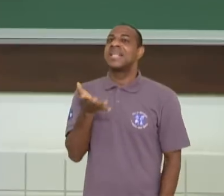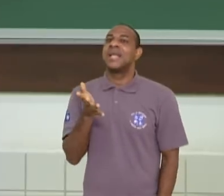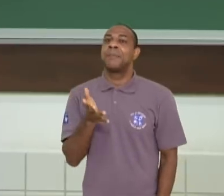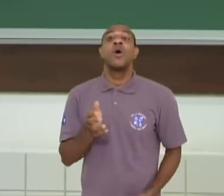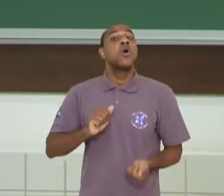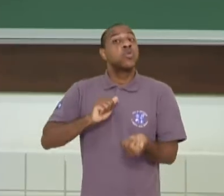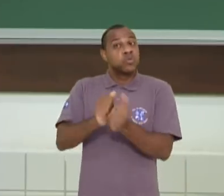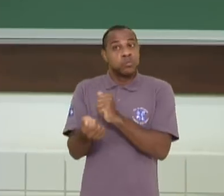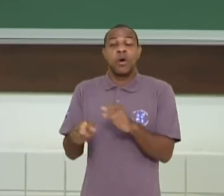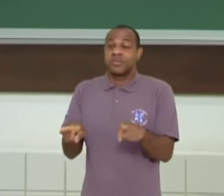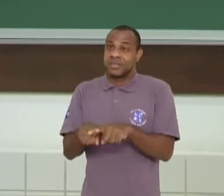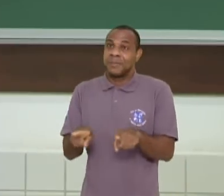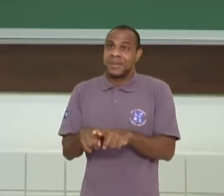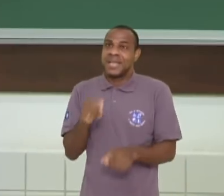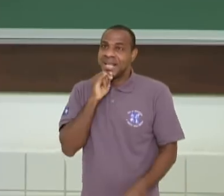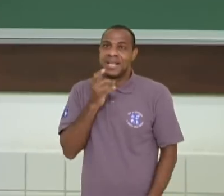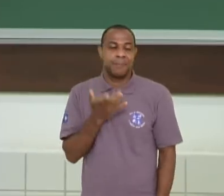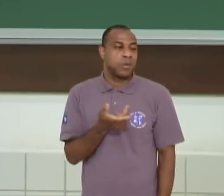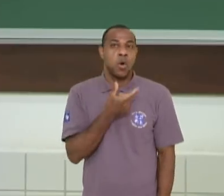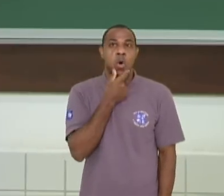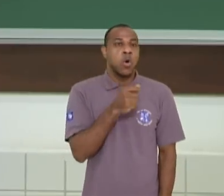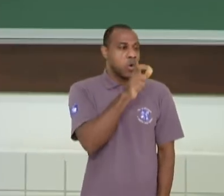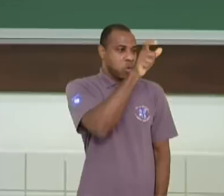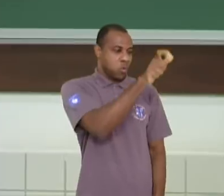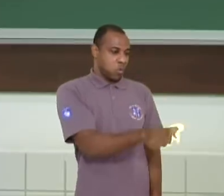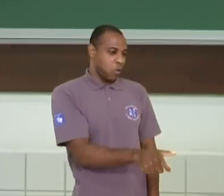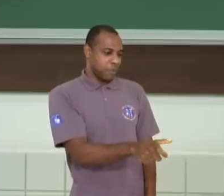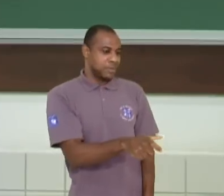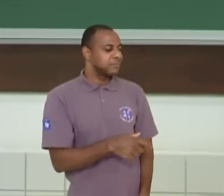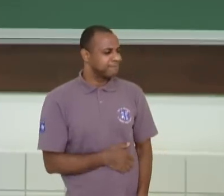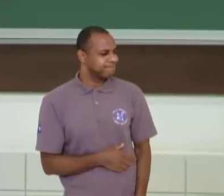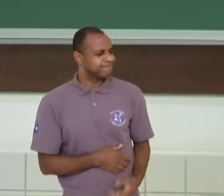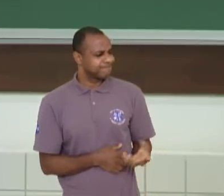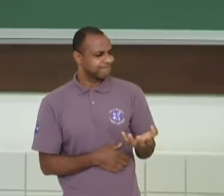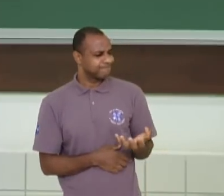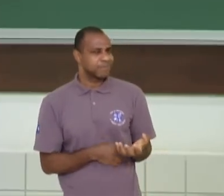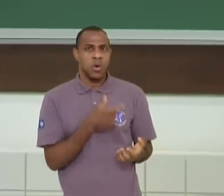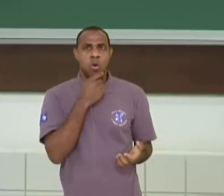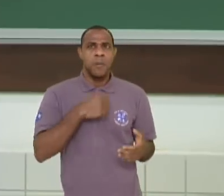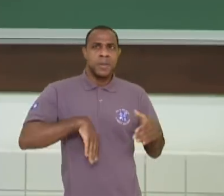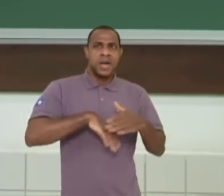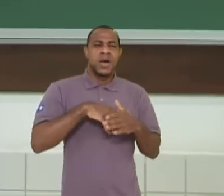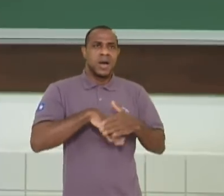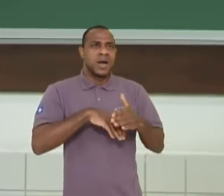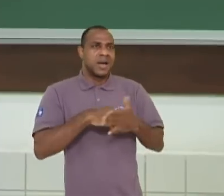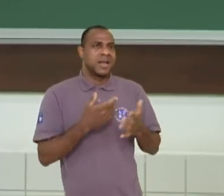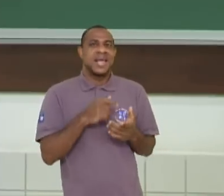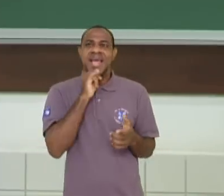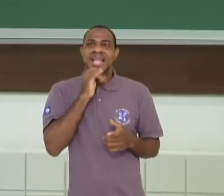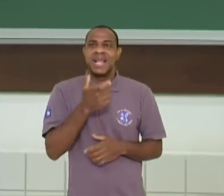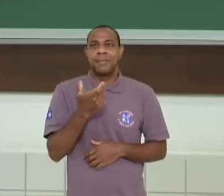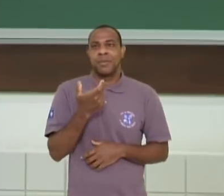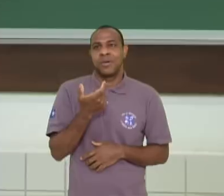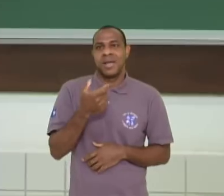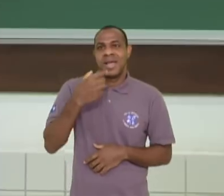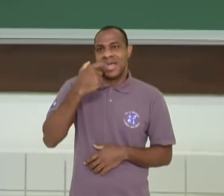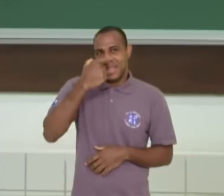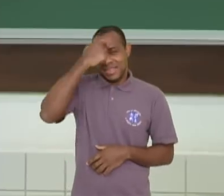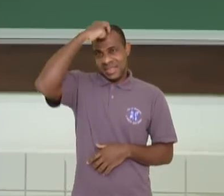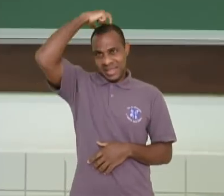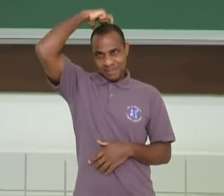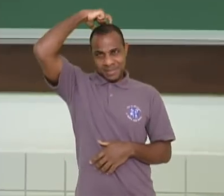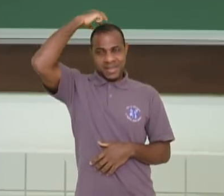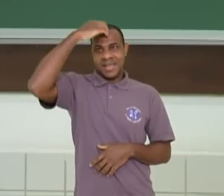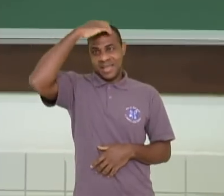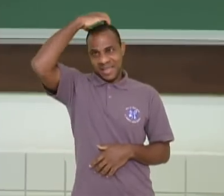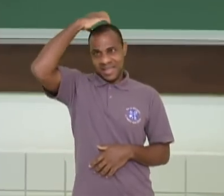atleta, ele vê o atleta vestido daquela maneira, usando determinada roupa, usando determinado corte de cabelo, principalmente, né? A pessoa cortou o cabelo daquela